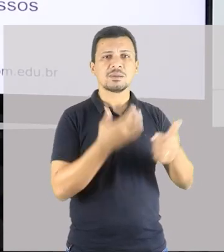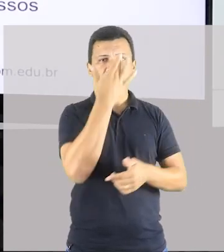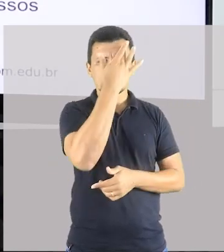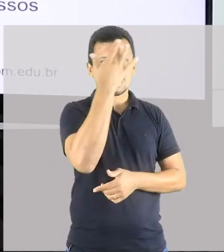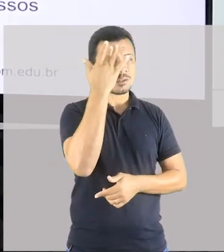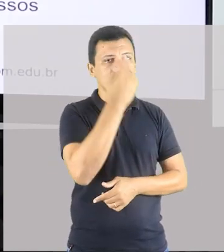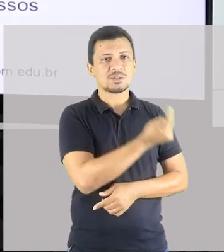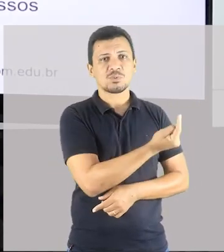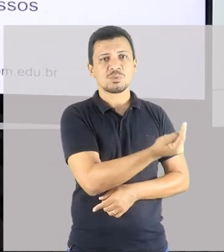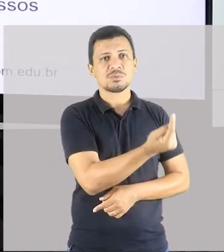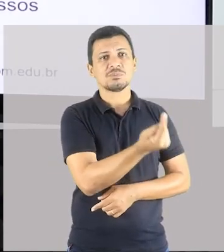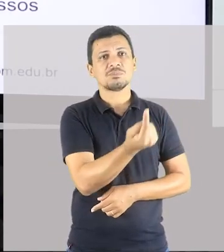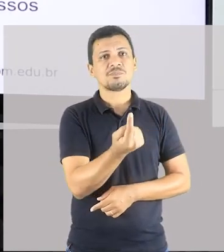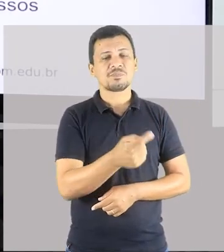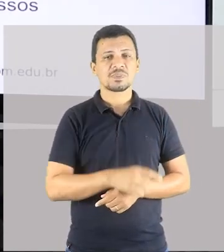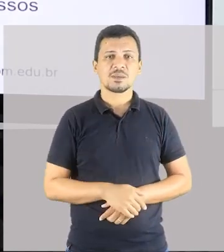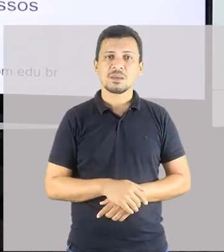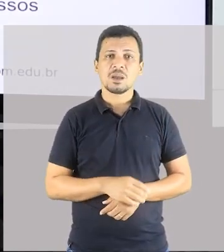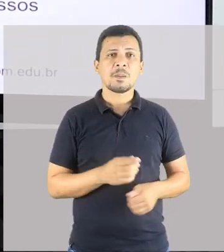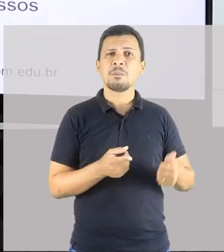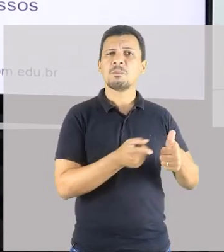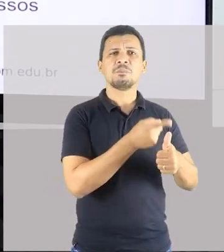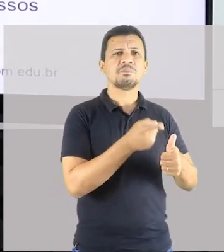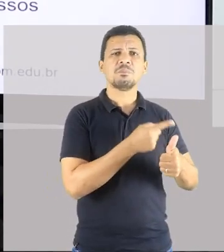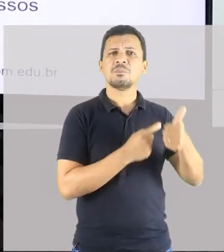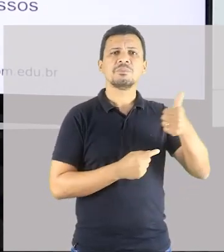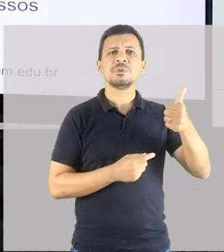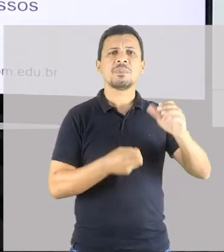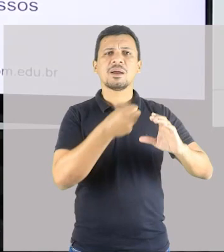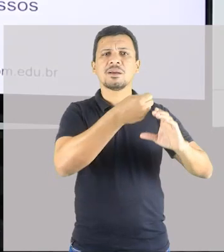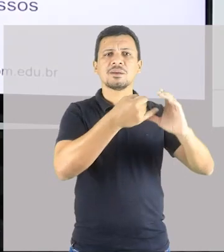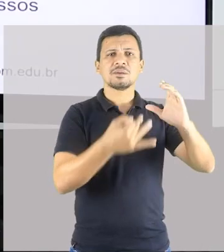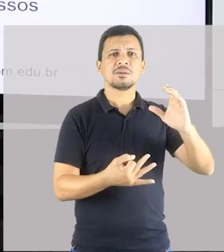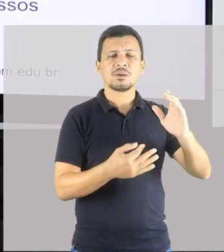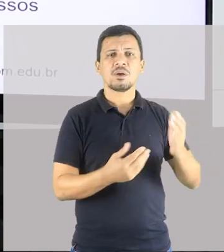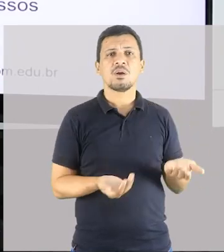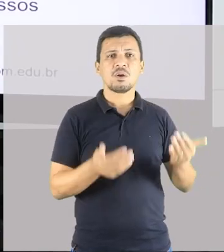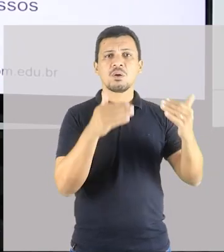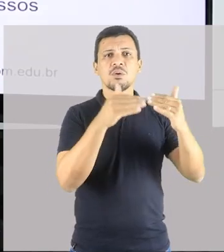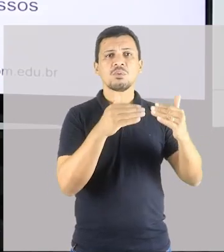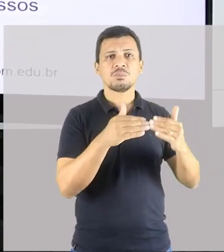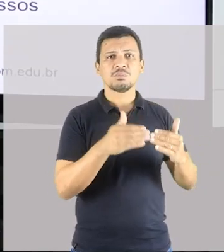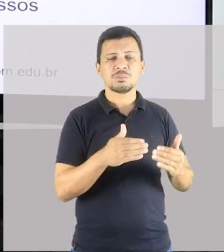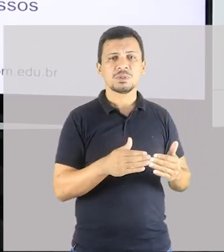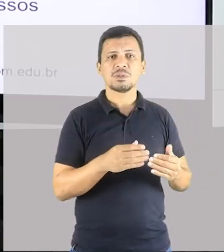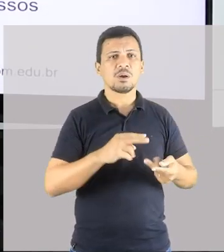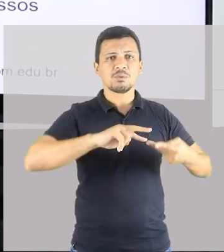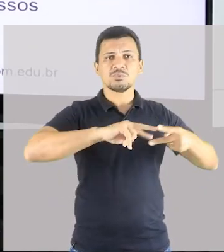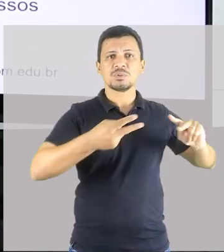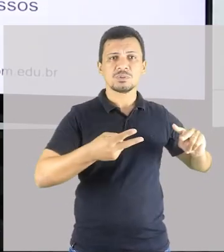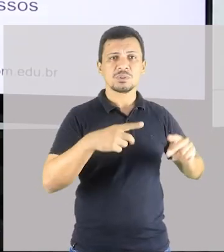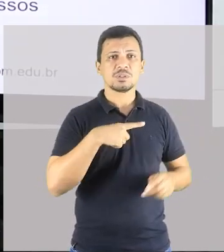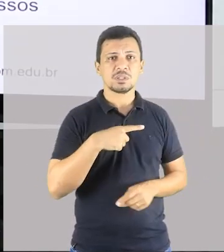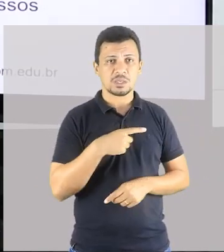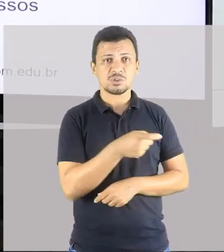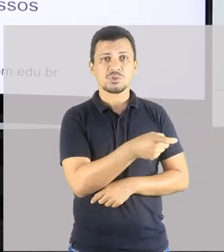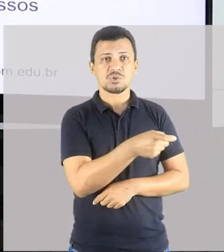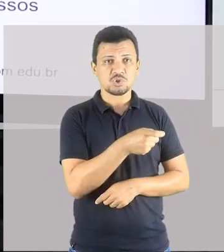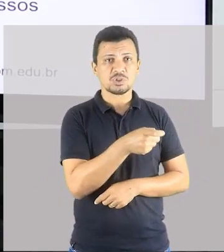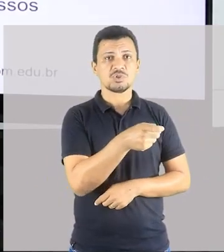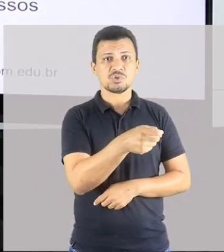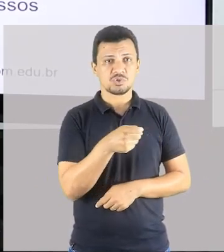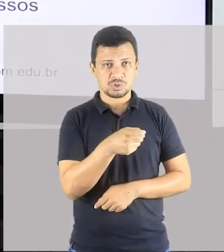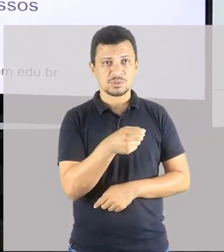indivíduos. A característica primária é o quê? É aquela que está de acordo com o cromossomo. Se o indivíduo tem um cromossomo XX, ele